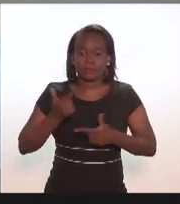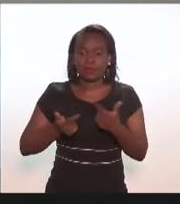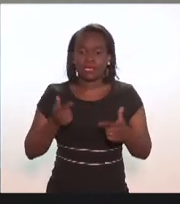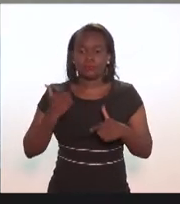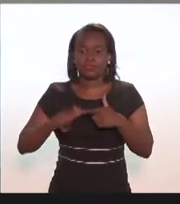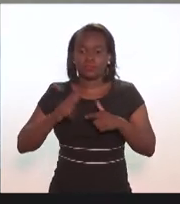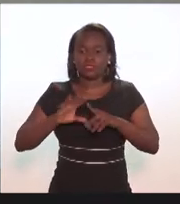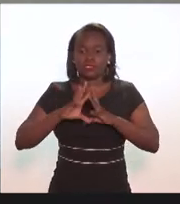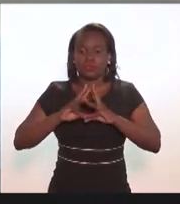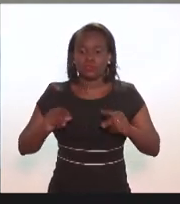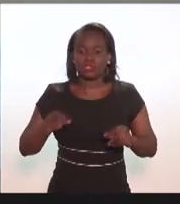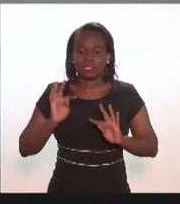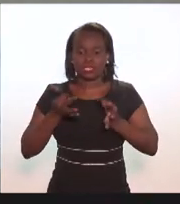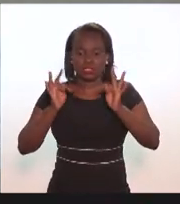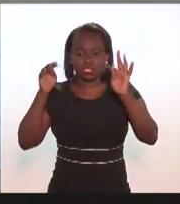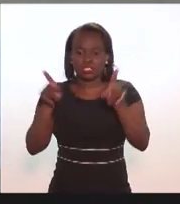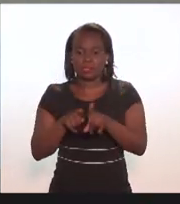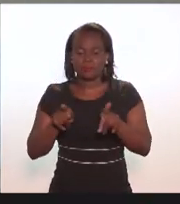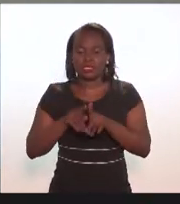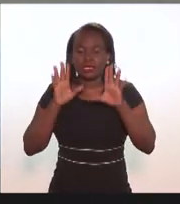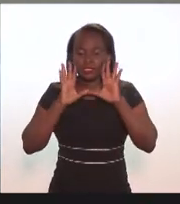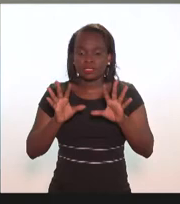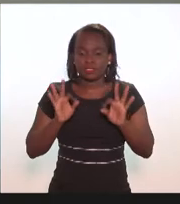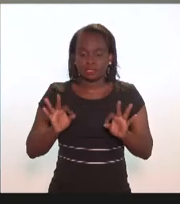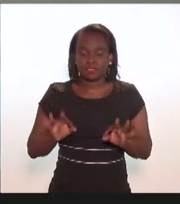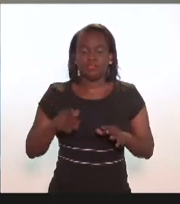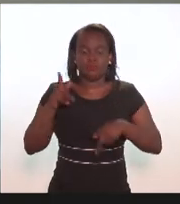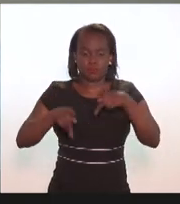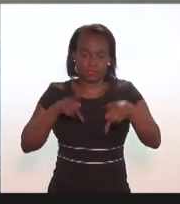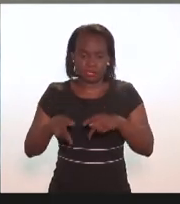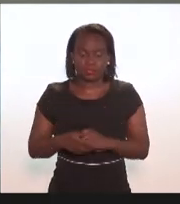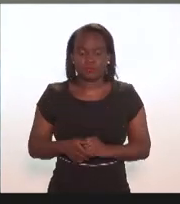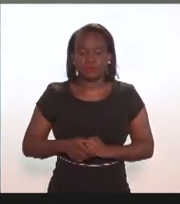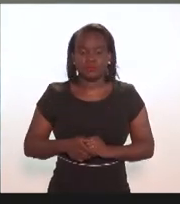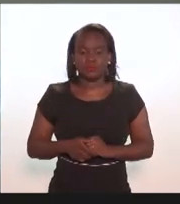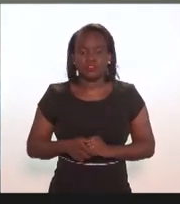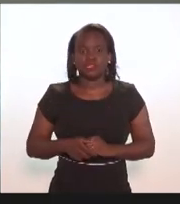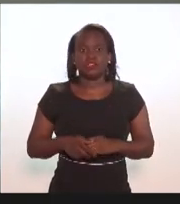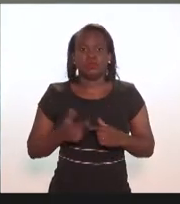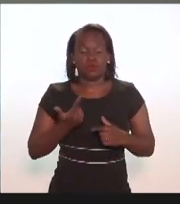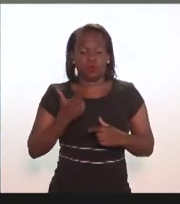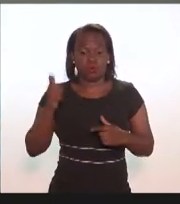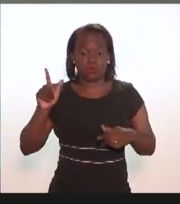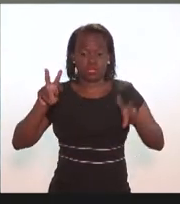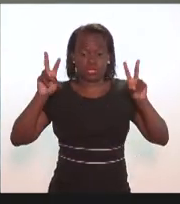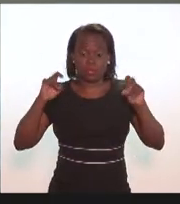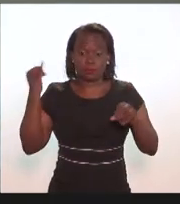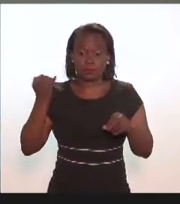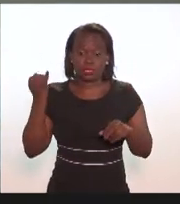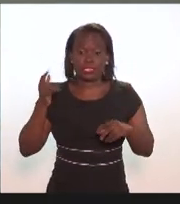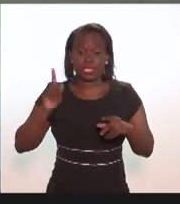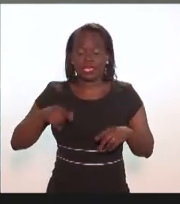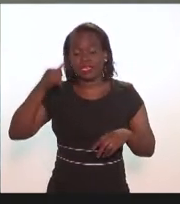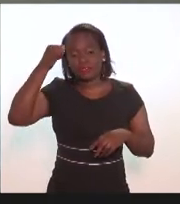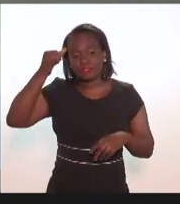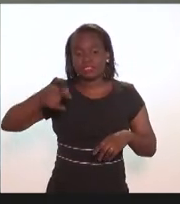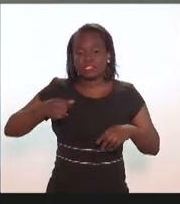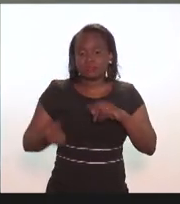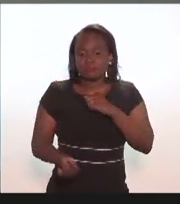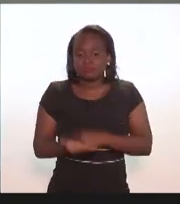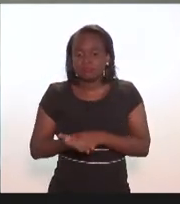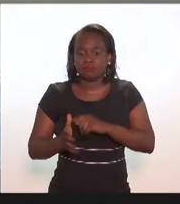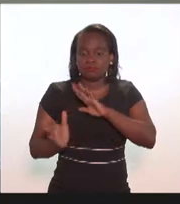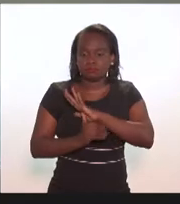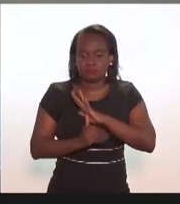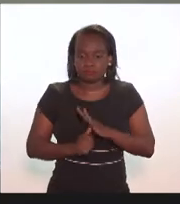soluções tecnológicas, como também de atendimento a essa população. O outro grande tópico é combate à sonegação e à